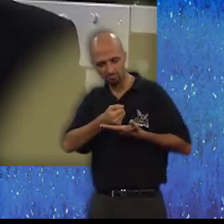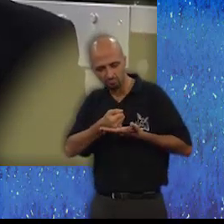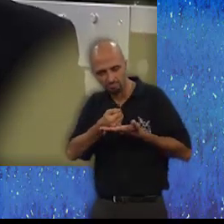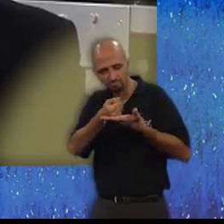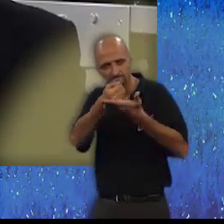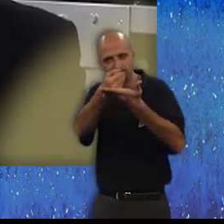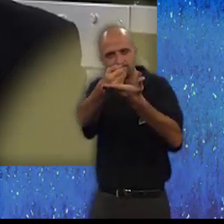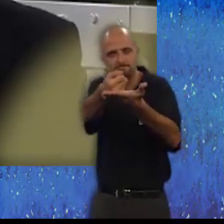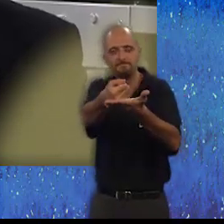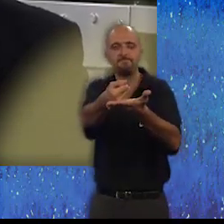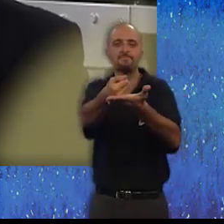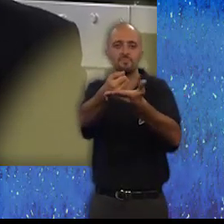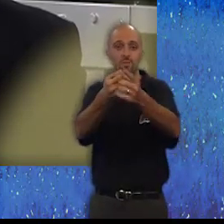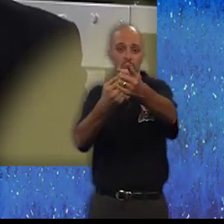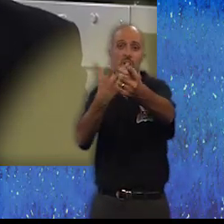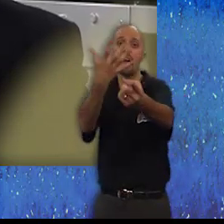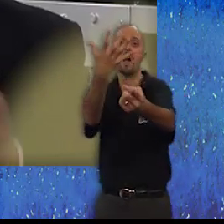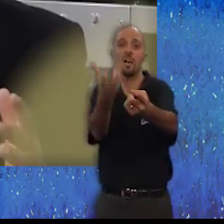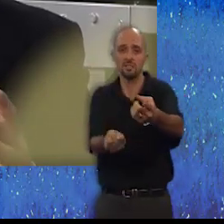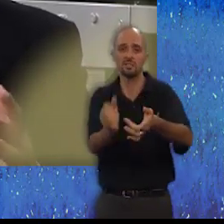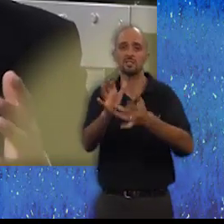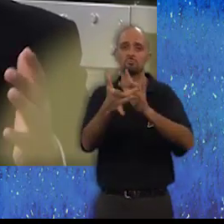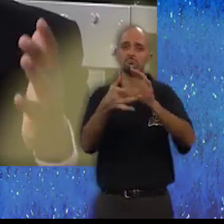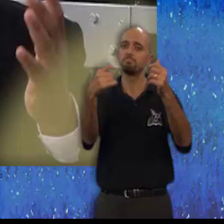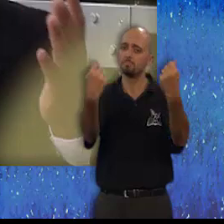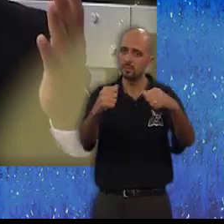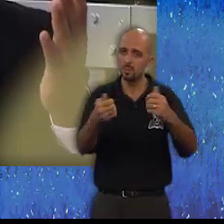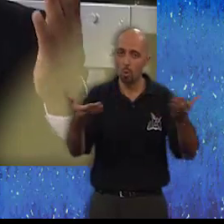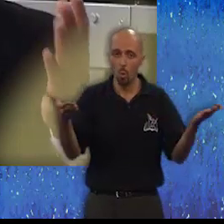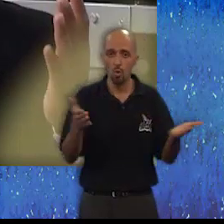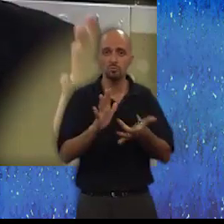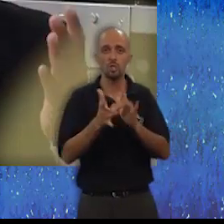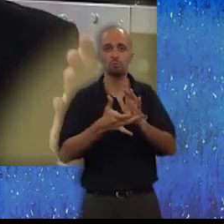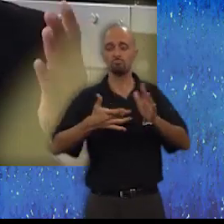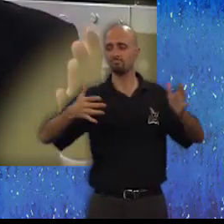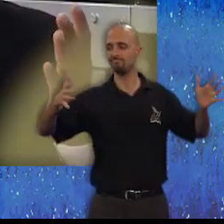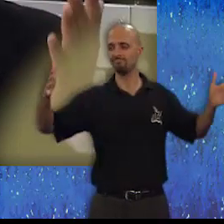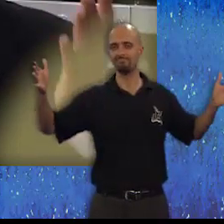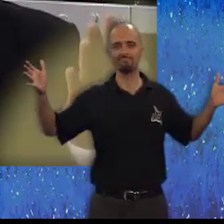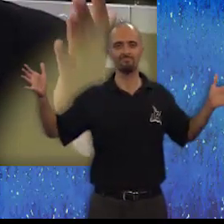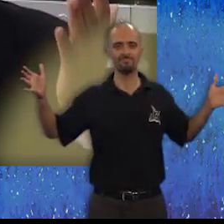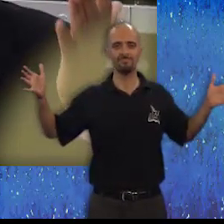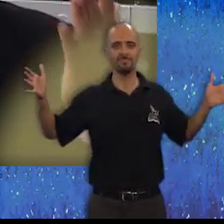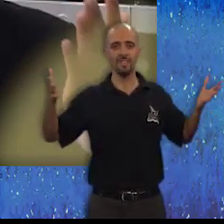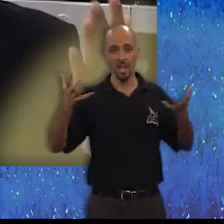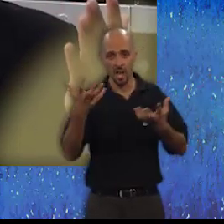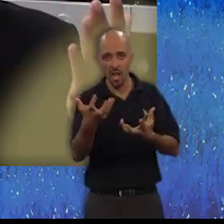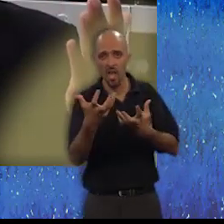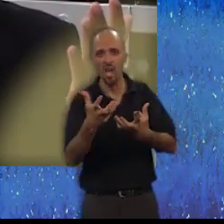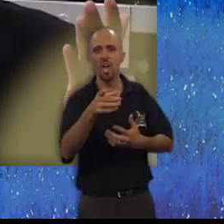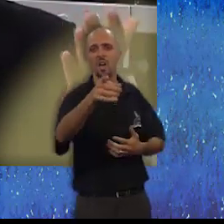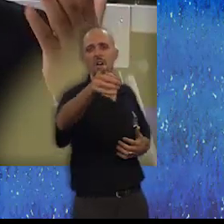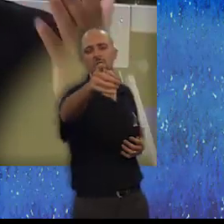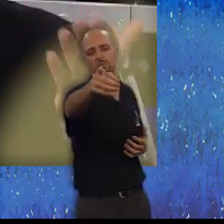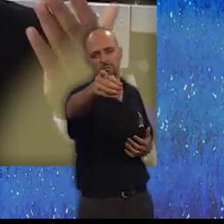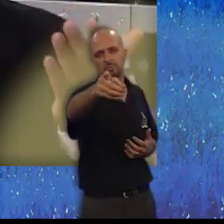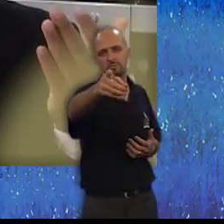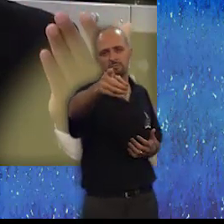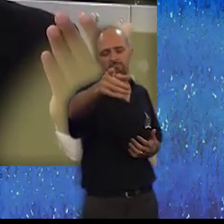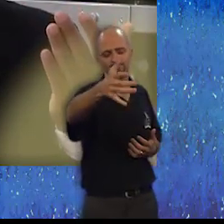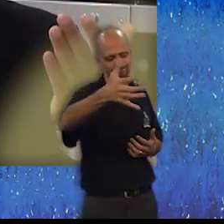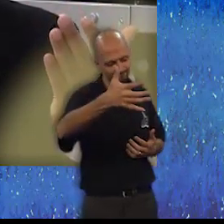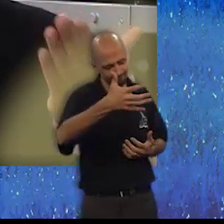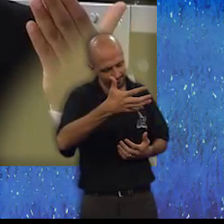pobre é possível para Deus. Hoje, Jesus está aqui de braços abertos, convidando você, chamando